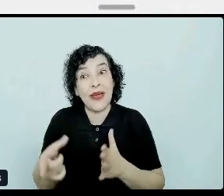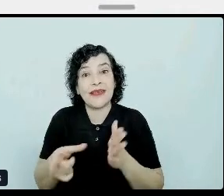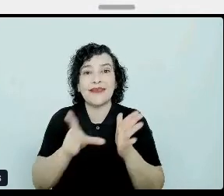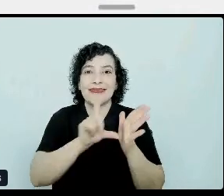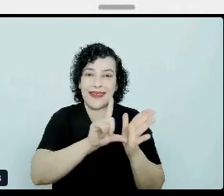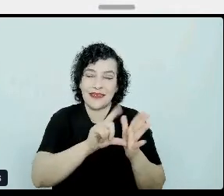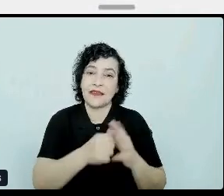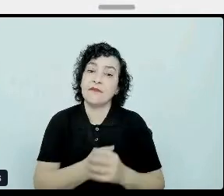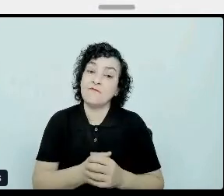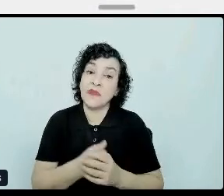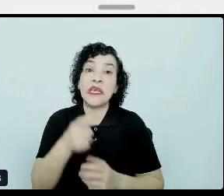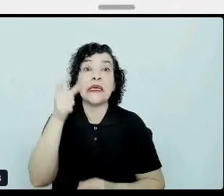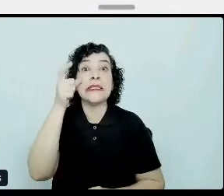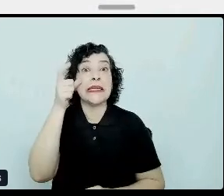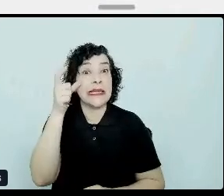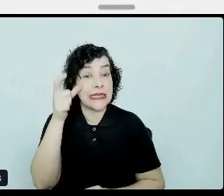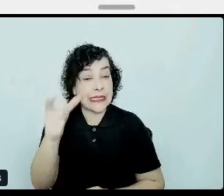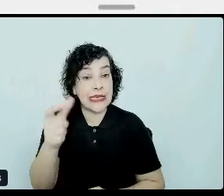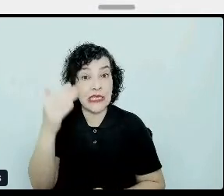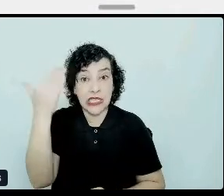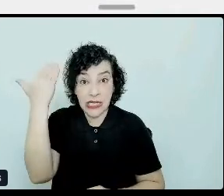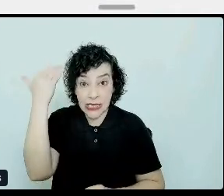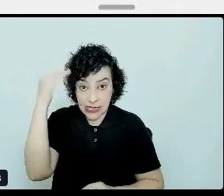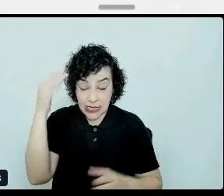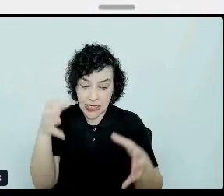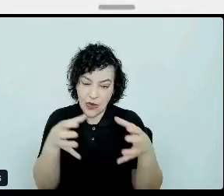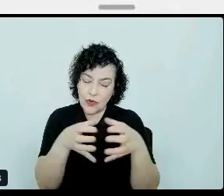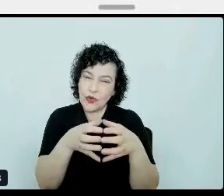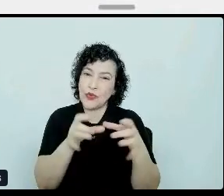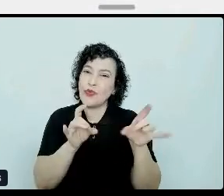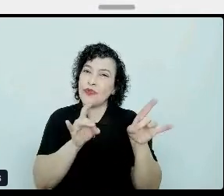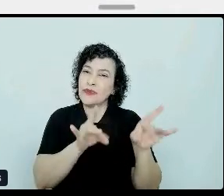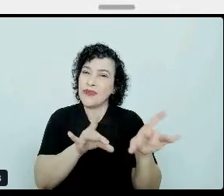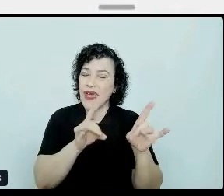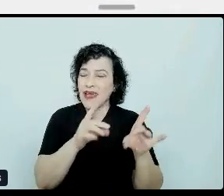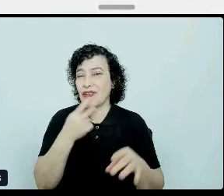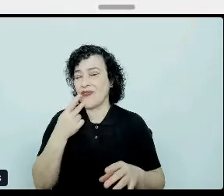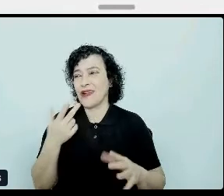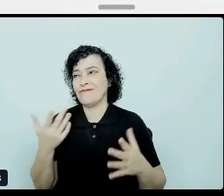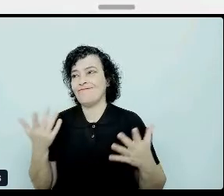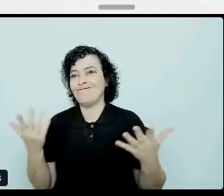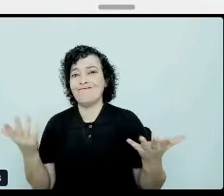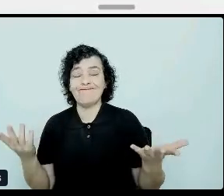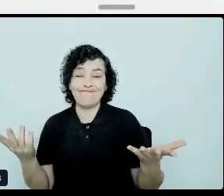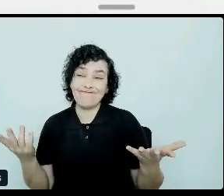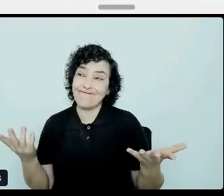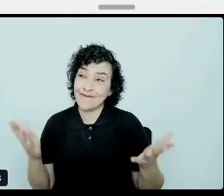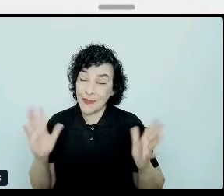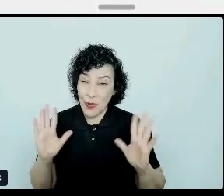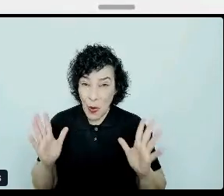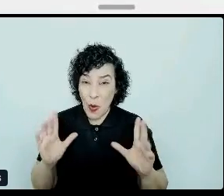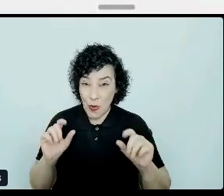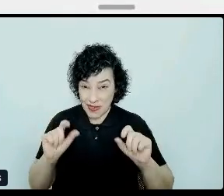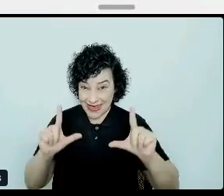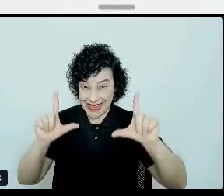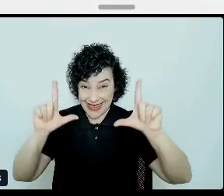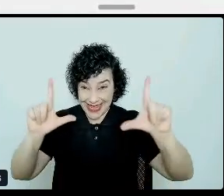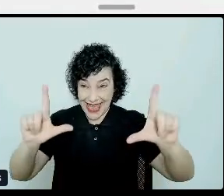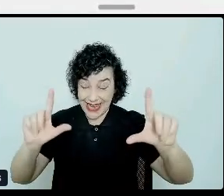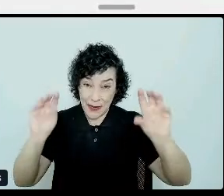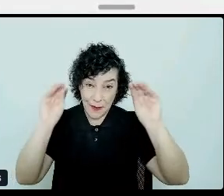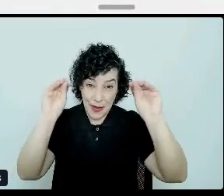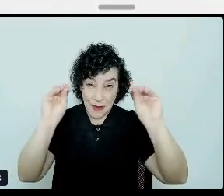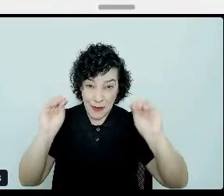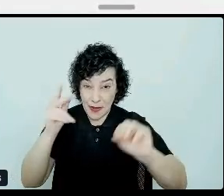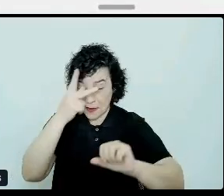é interessante entender, tipo, se o time técnico chega e fala assim, para manter isso na tela aí para o usuário, a